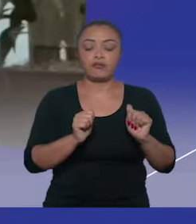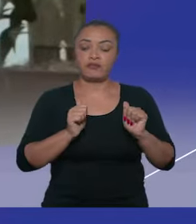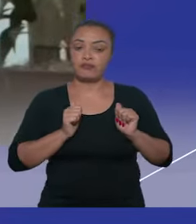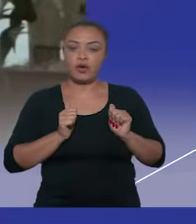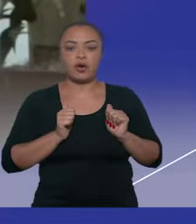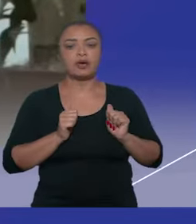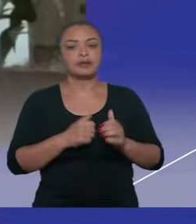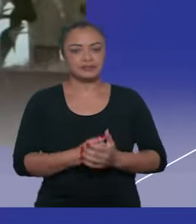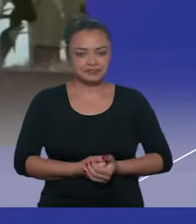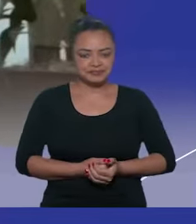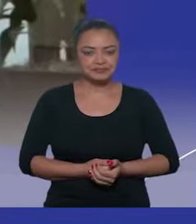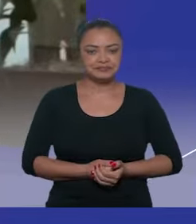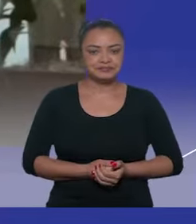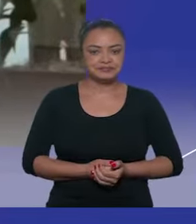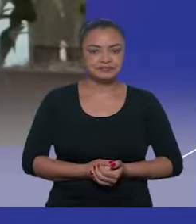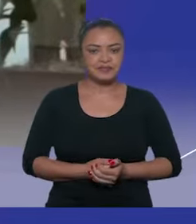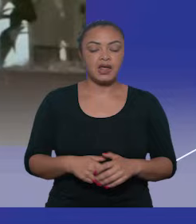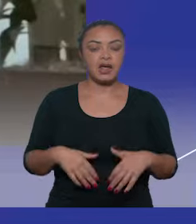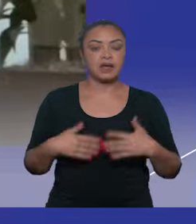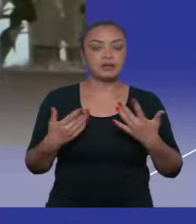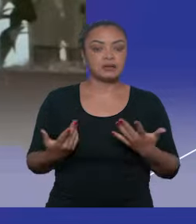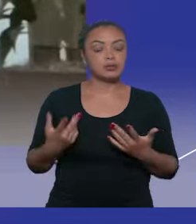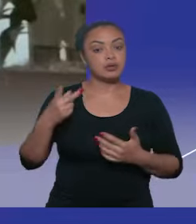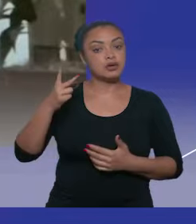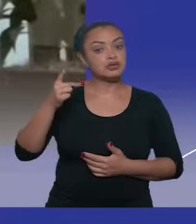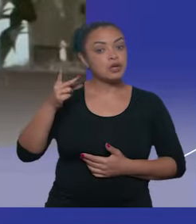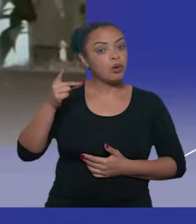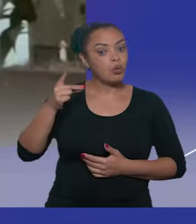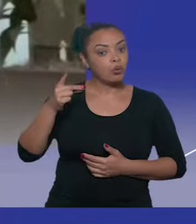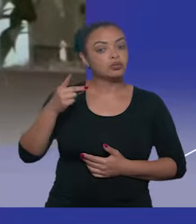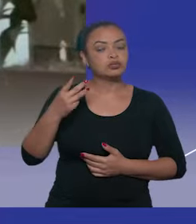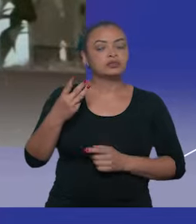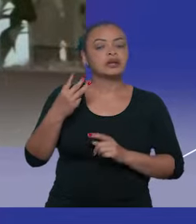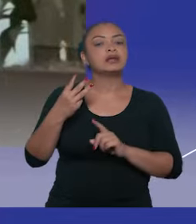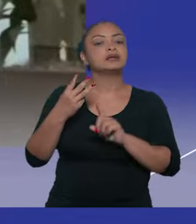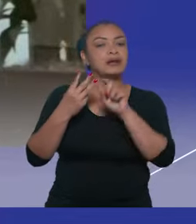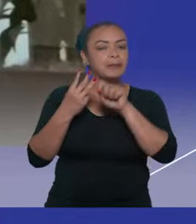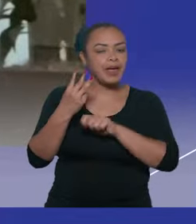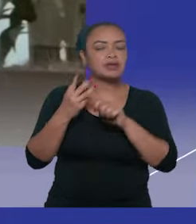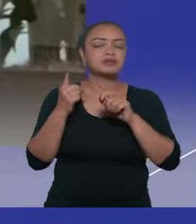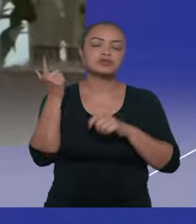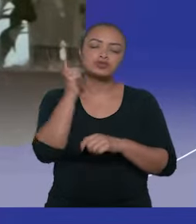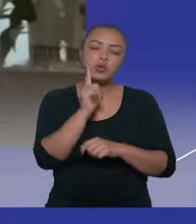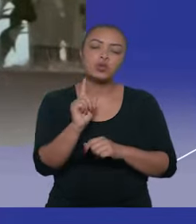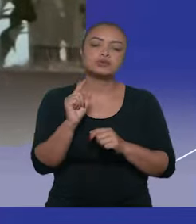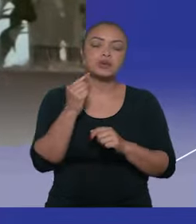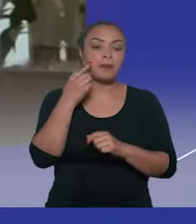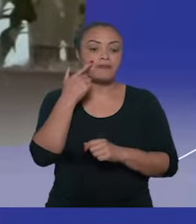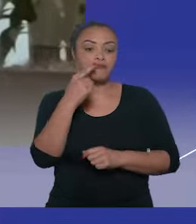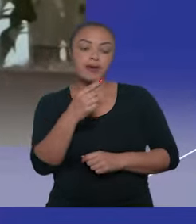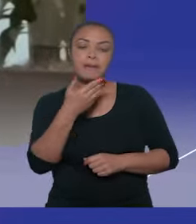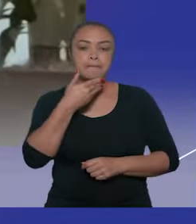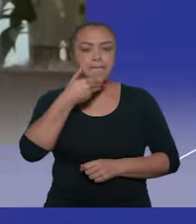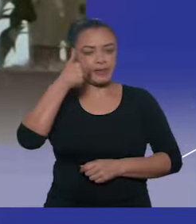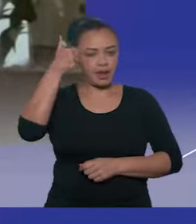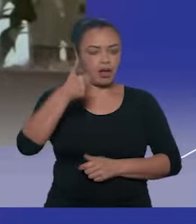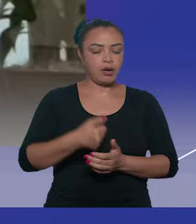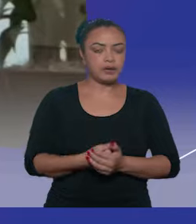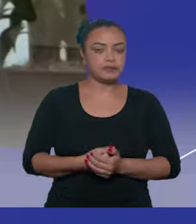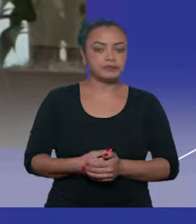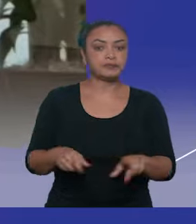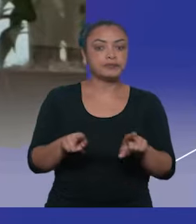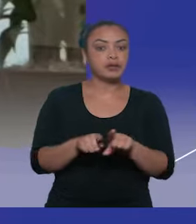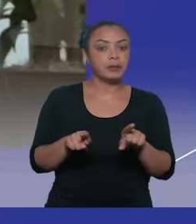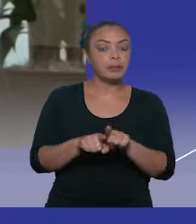um pouco de fora desse mercado. Eu acredito que no segundo trimestre a gente começou a ver uma melhora desse sentimento, até mesmo porque a gente